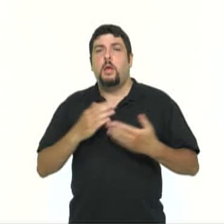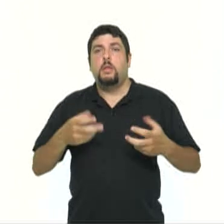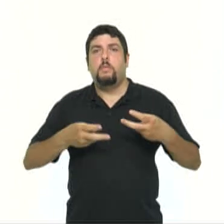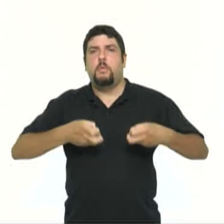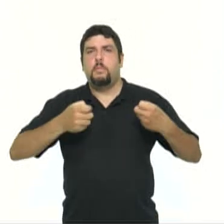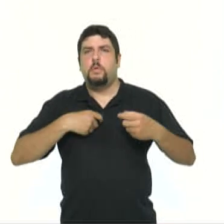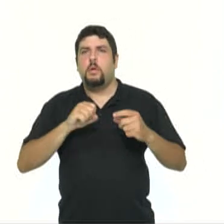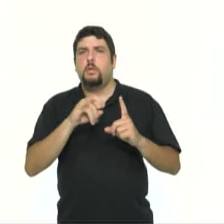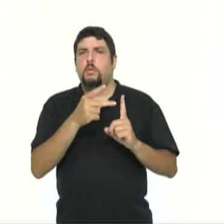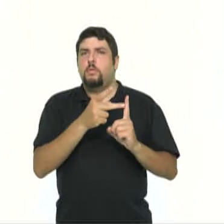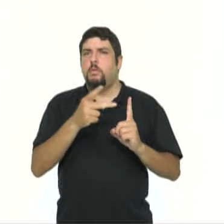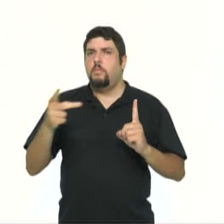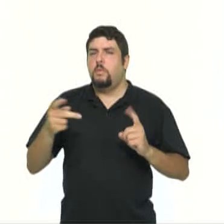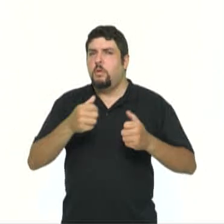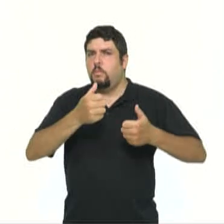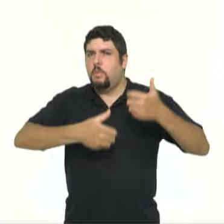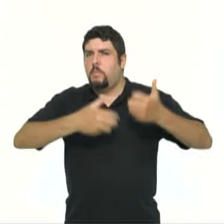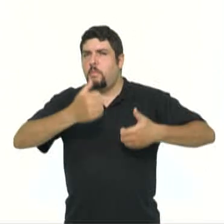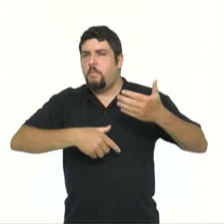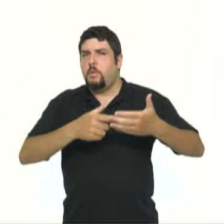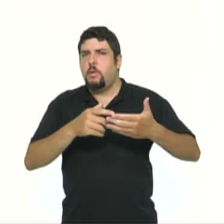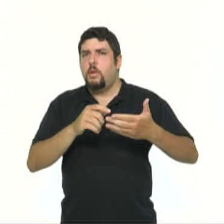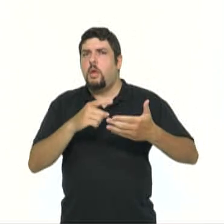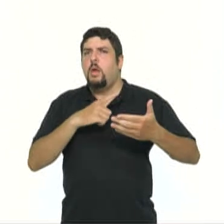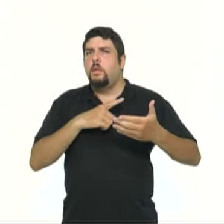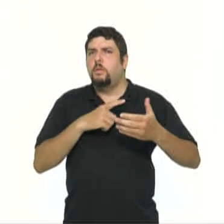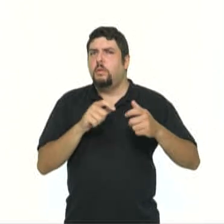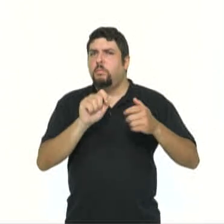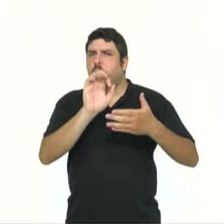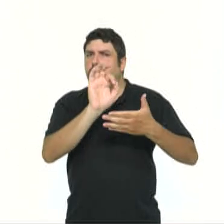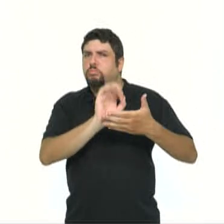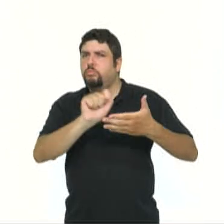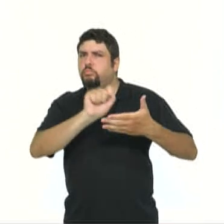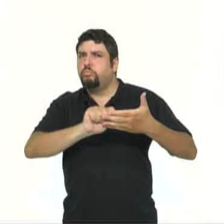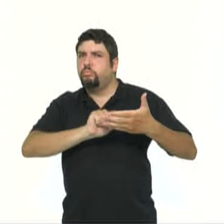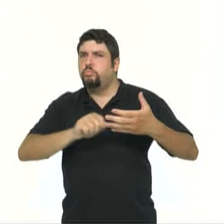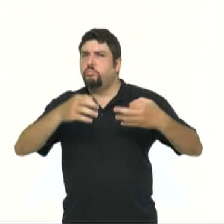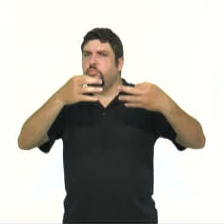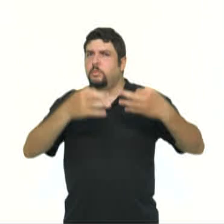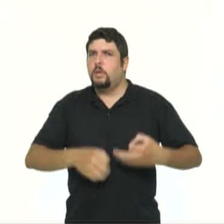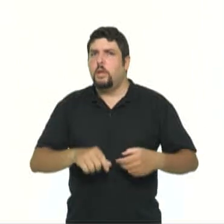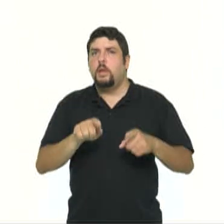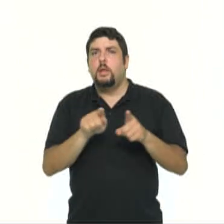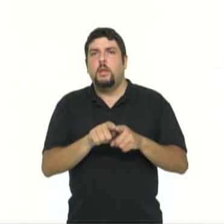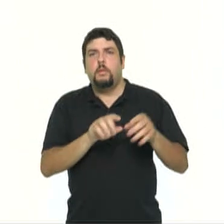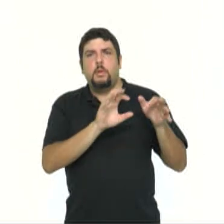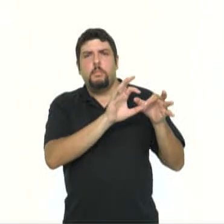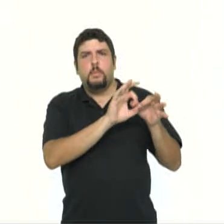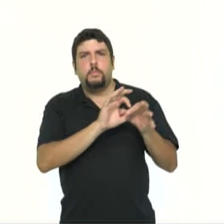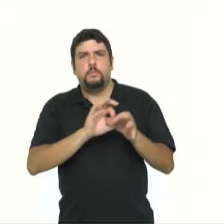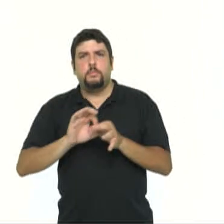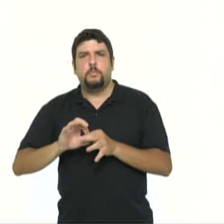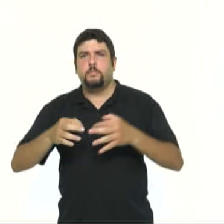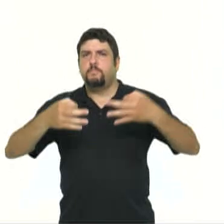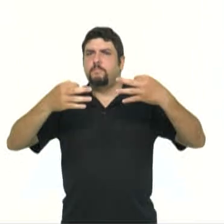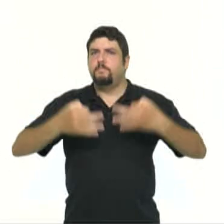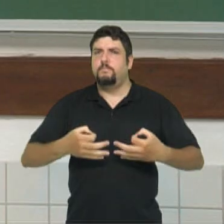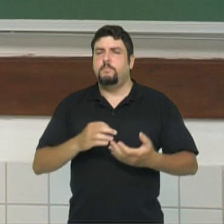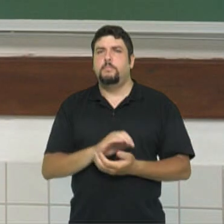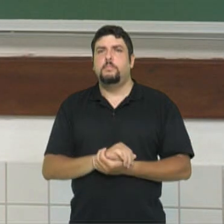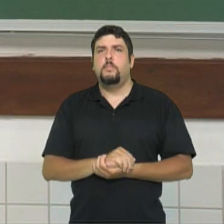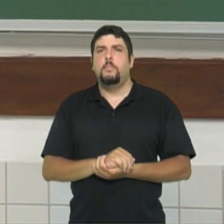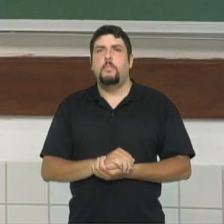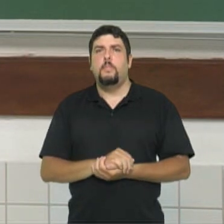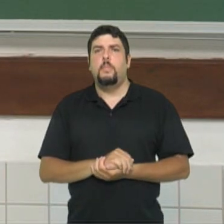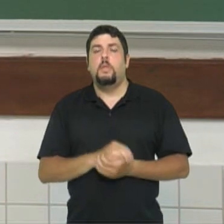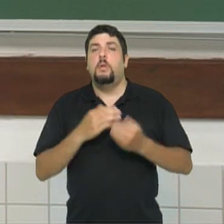parágrafos da sua redação estão bem construídos e se há uma relação nítida entre eles. Então,